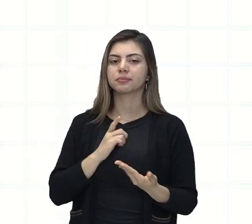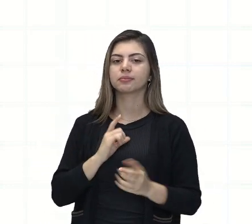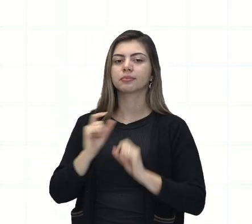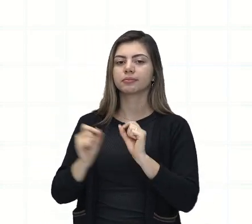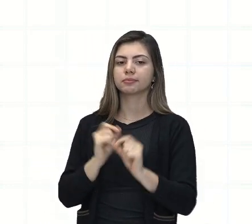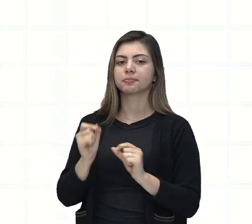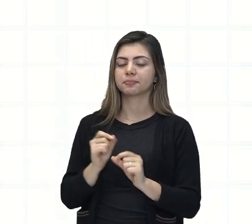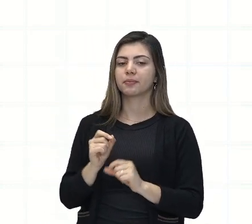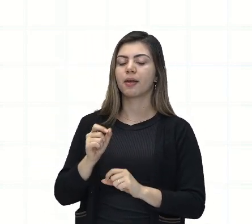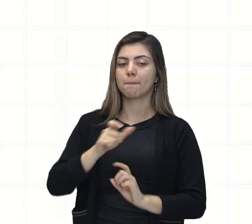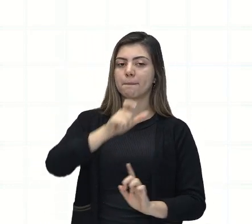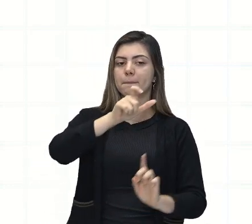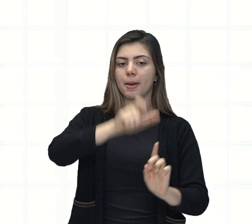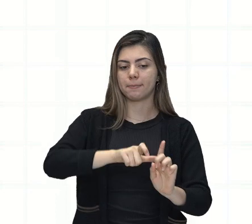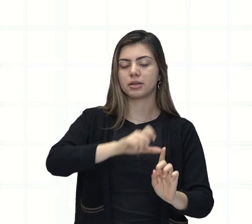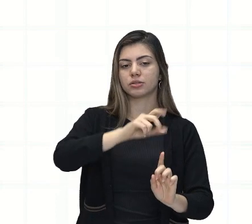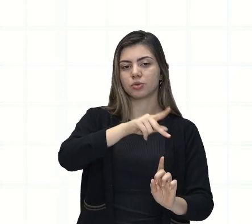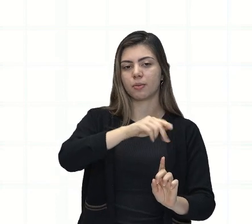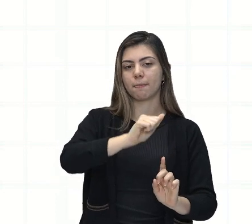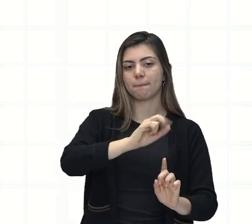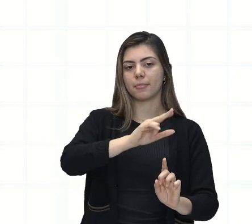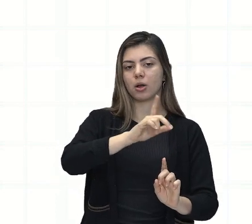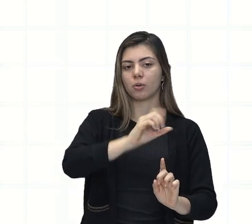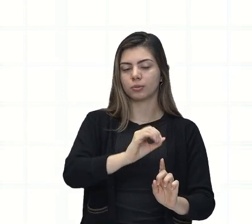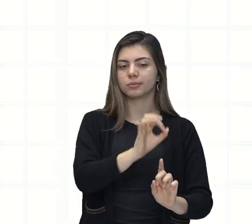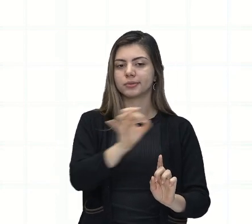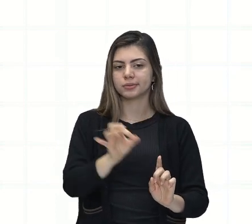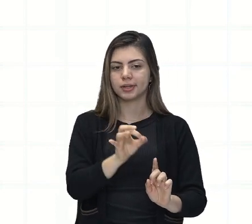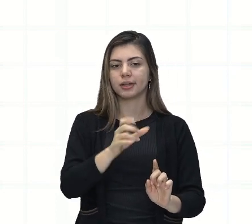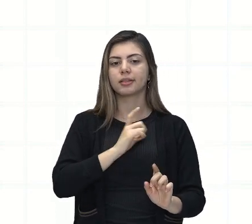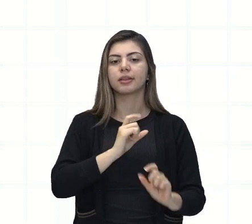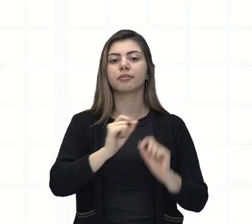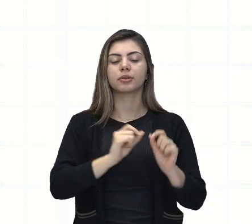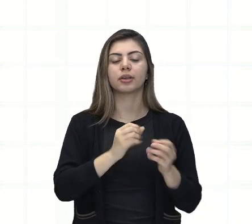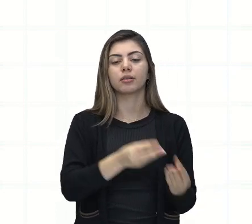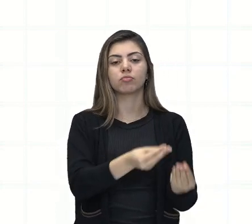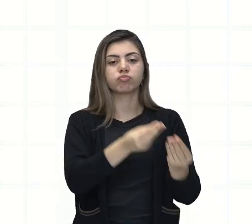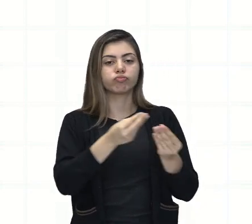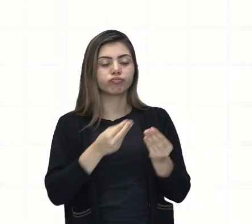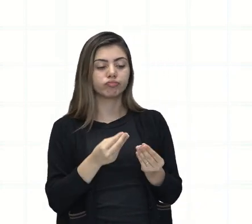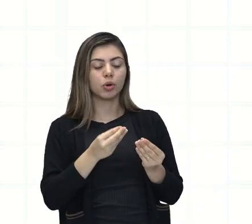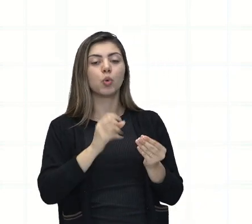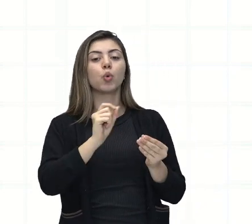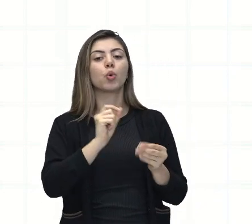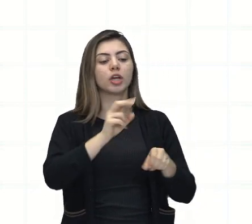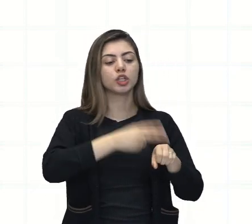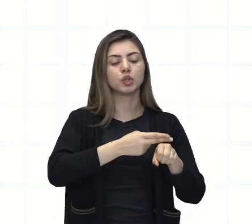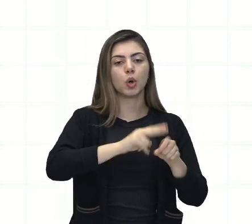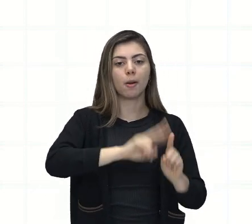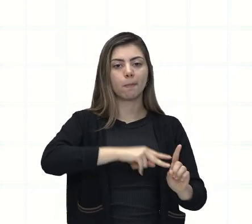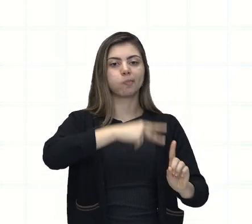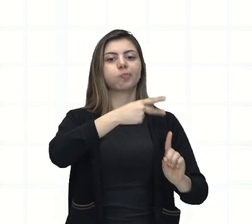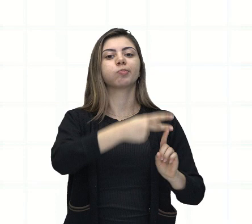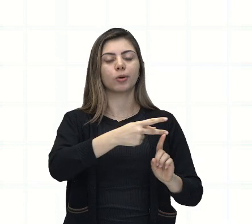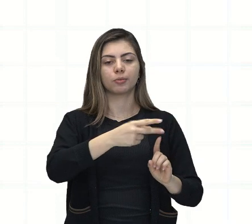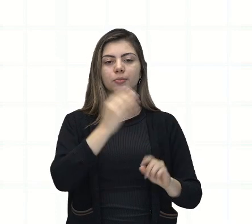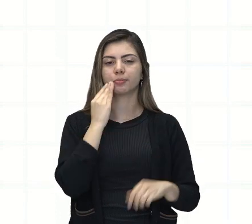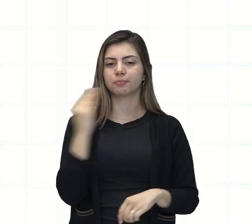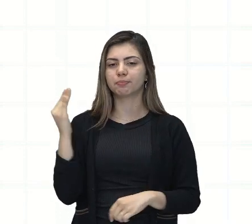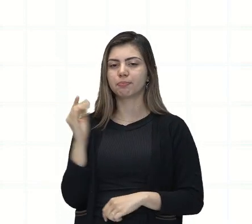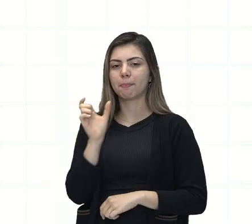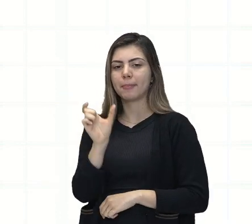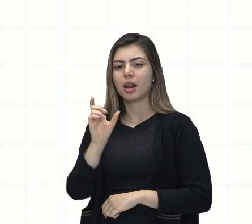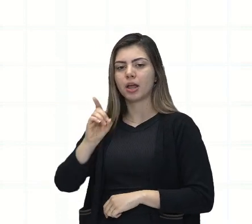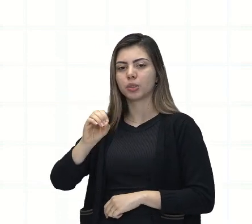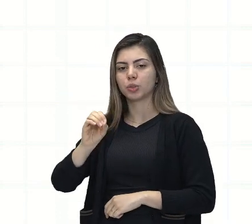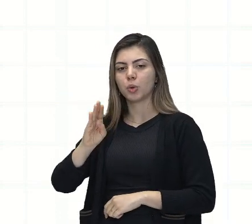aqui o C, que é o Paulo, ganhou o dobro, né? Aqui nós